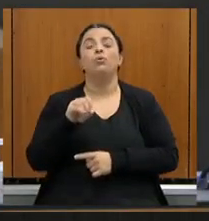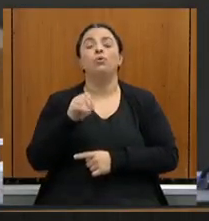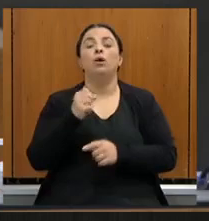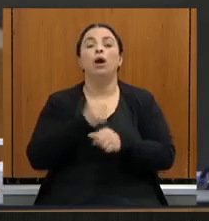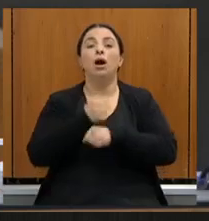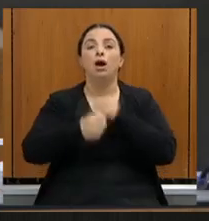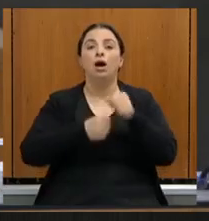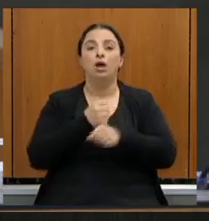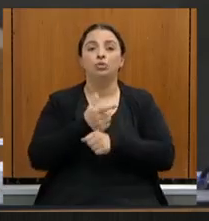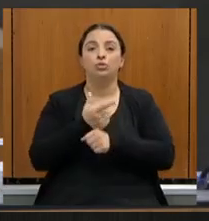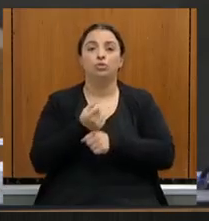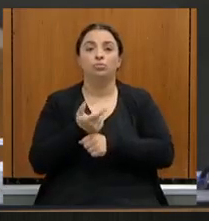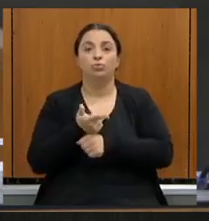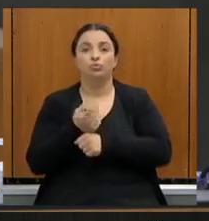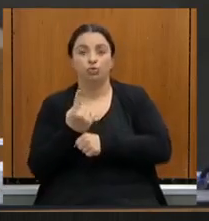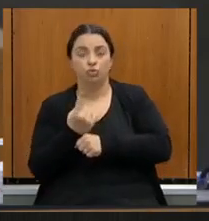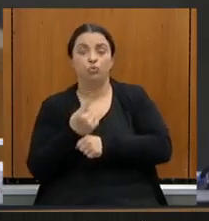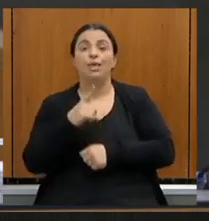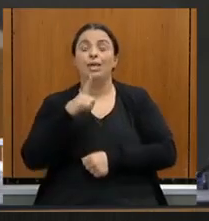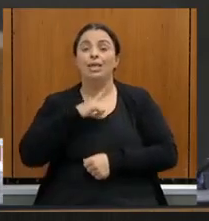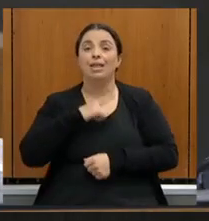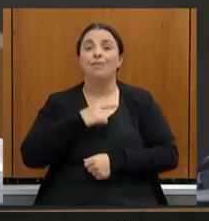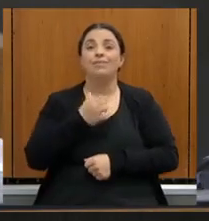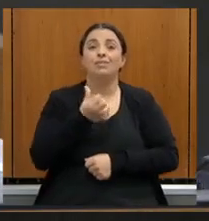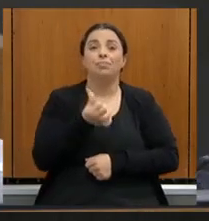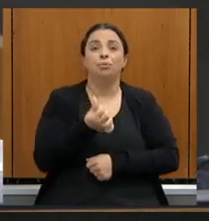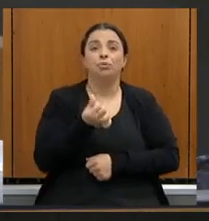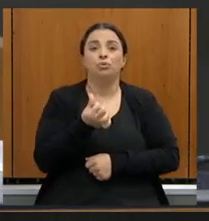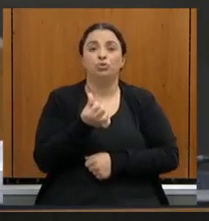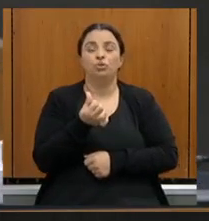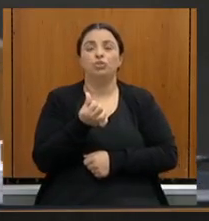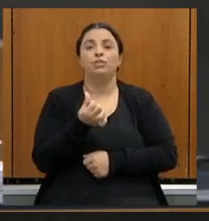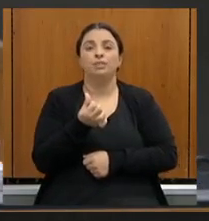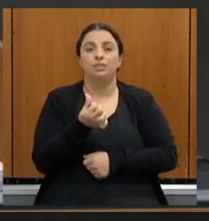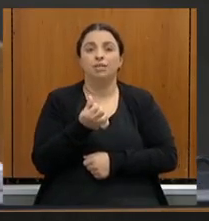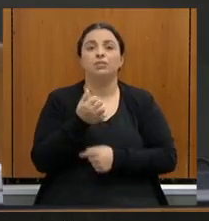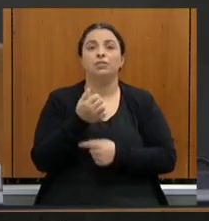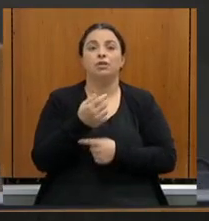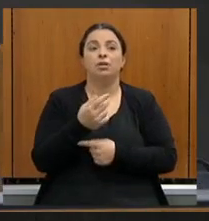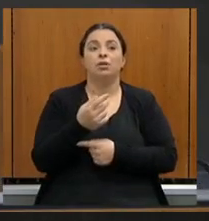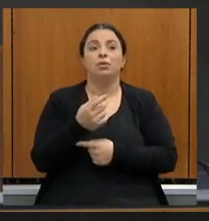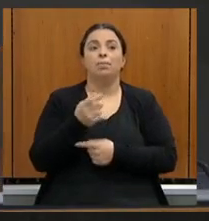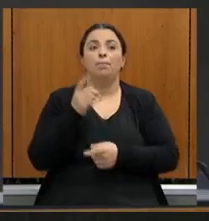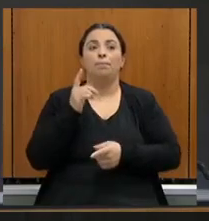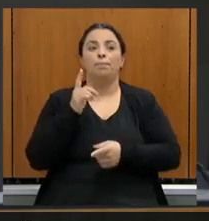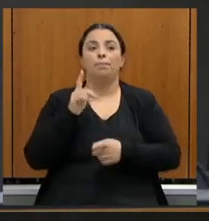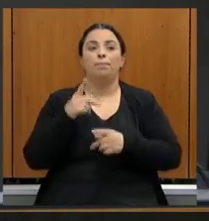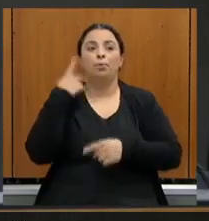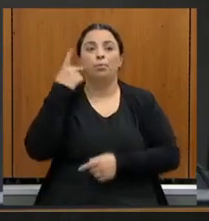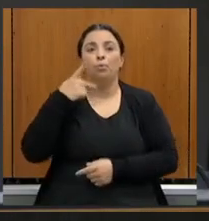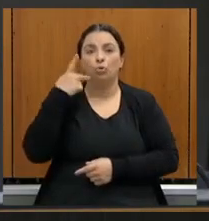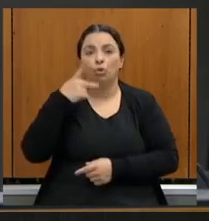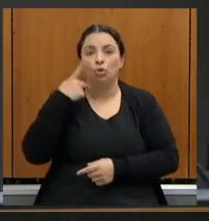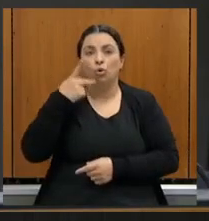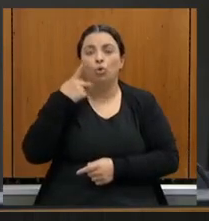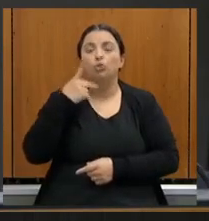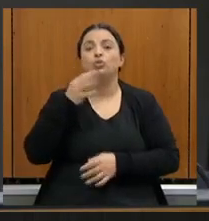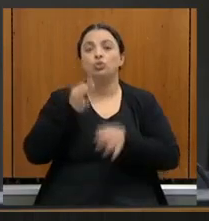assinado por seis promotores de justiça, desde a área do meio ambiente, patrimônio cultural,